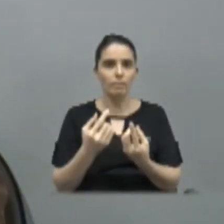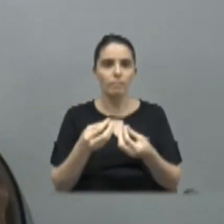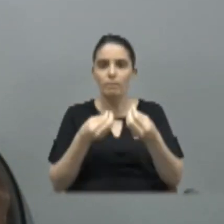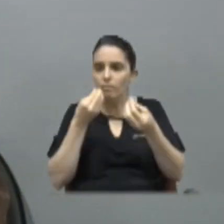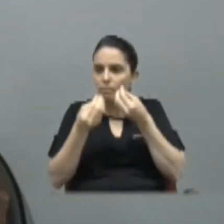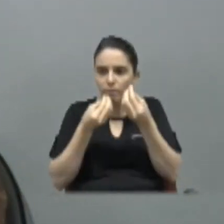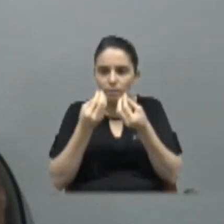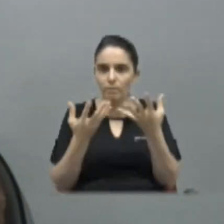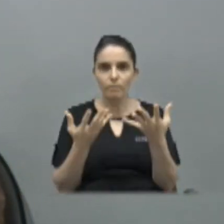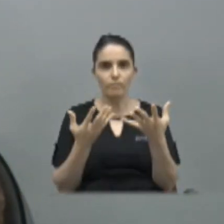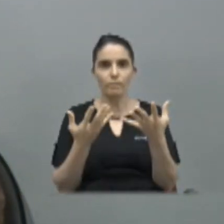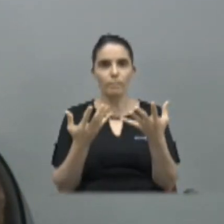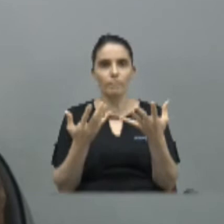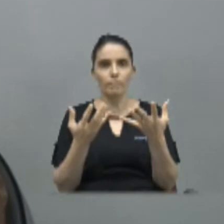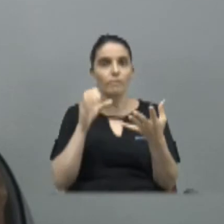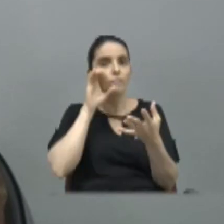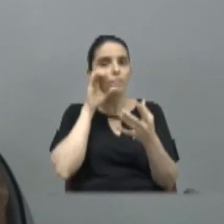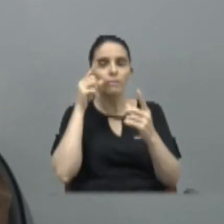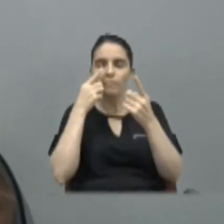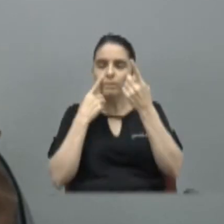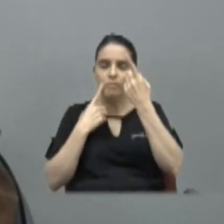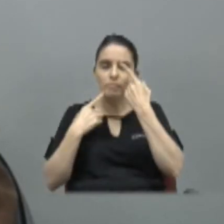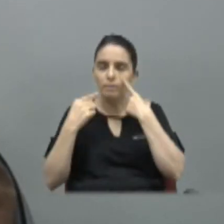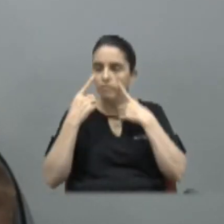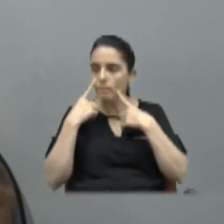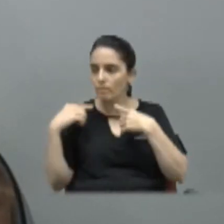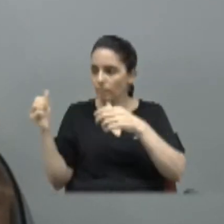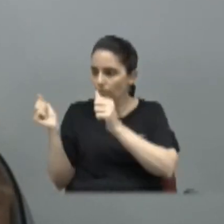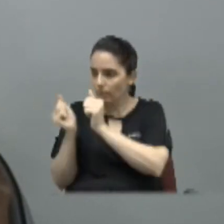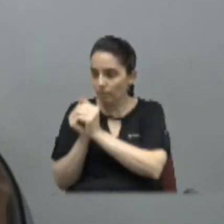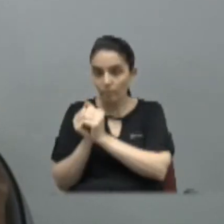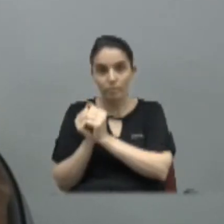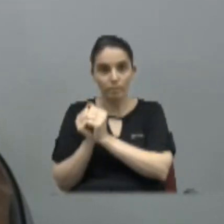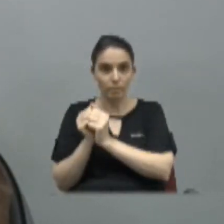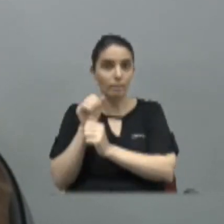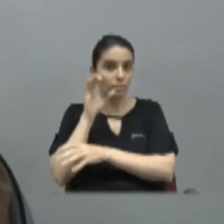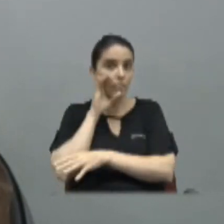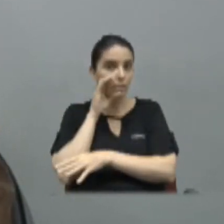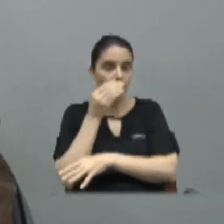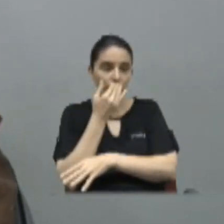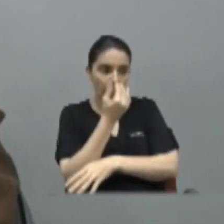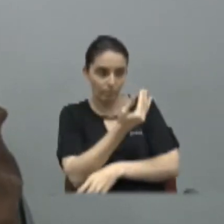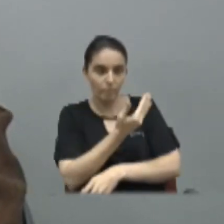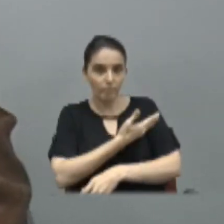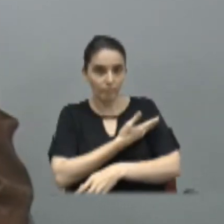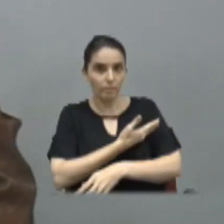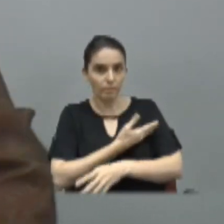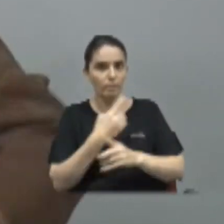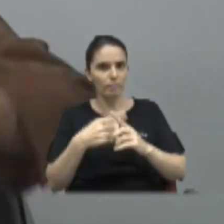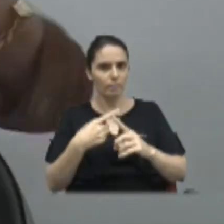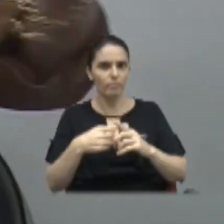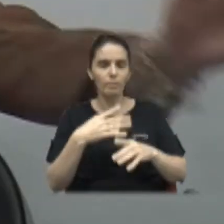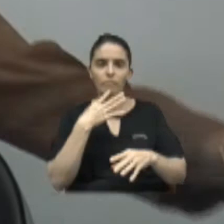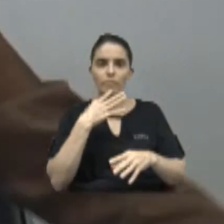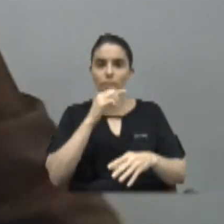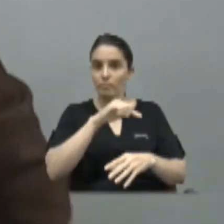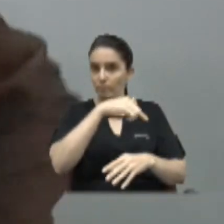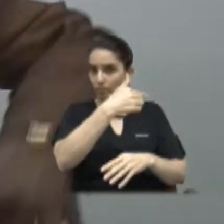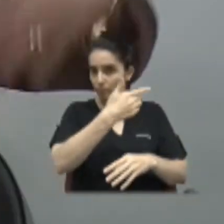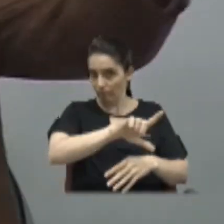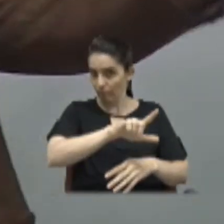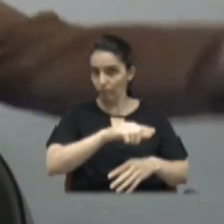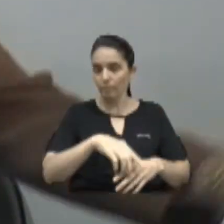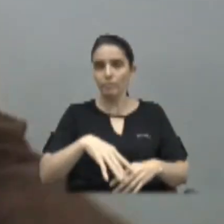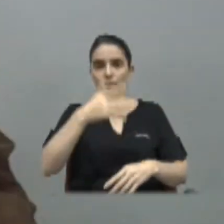que eu tenho feito é chorar junto. E aí eu peço para alguns amigos, como a gente tem muito conhecimento, muita amizade, vai para outra cidade, a gente está tentando, Unicamp, a